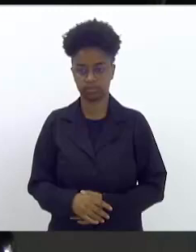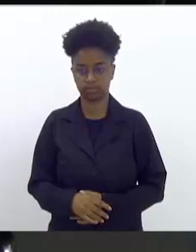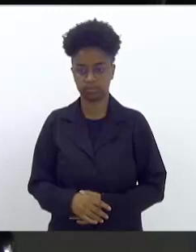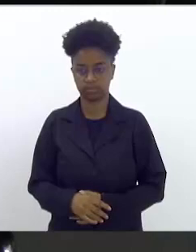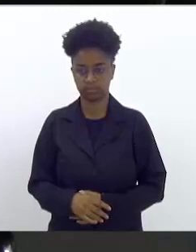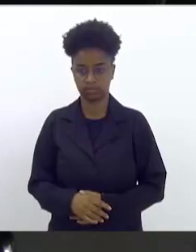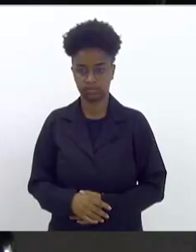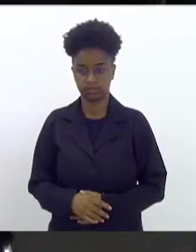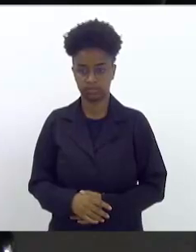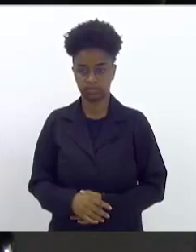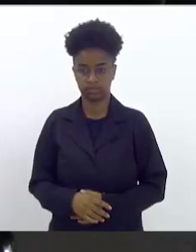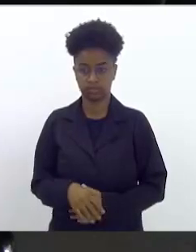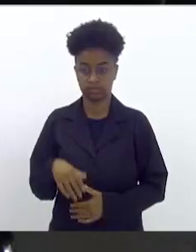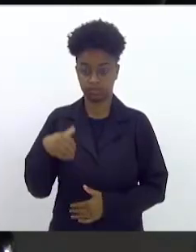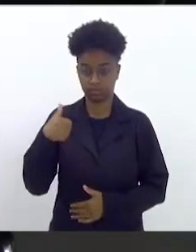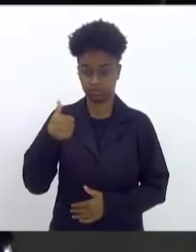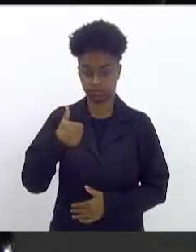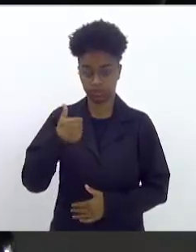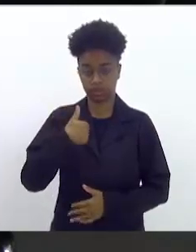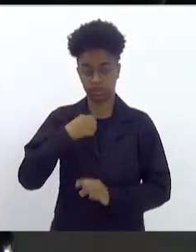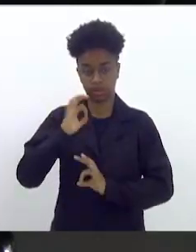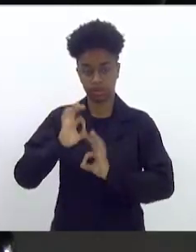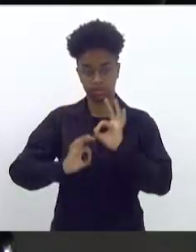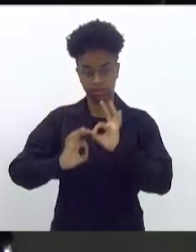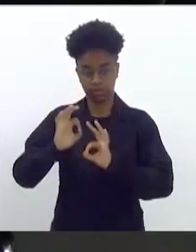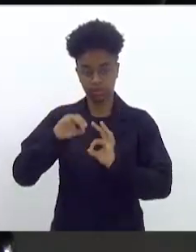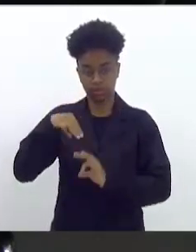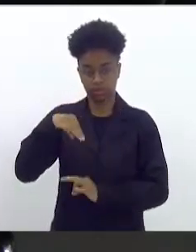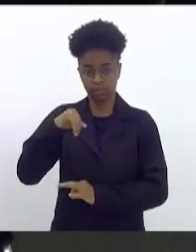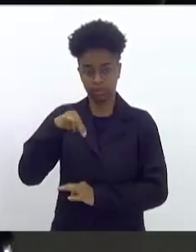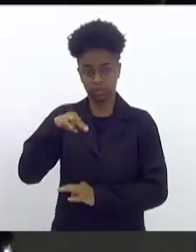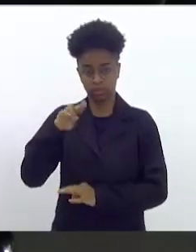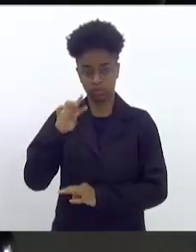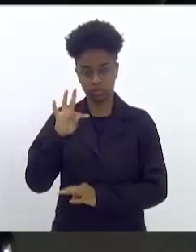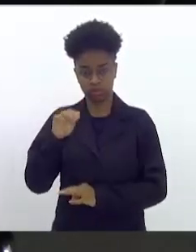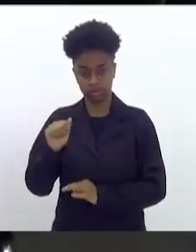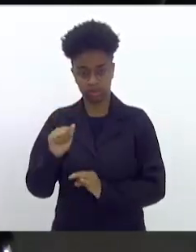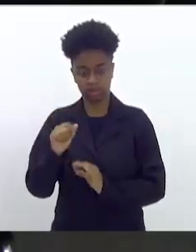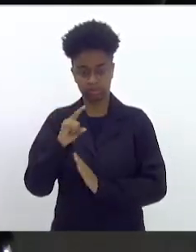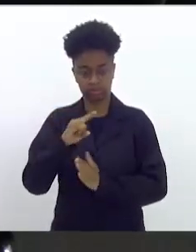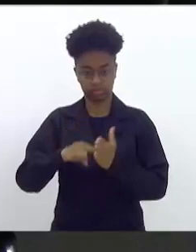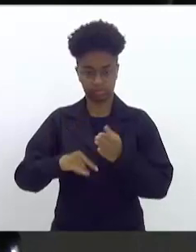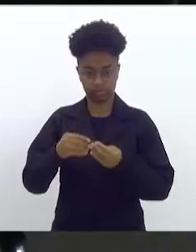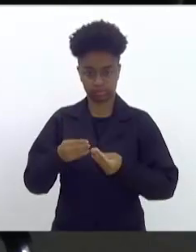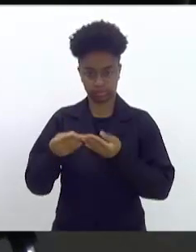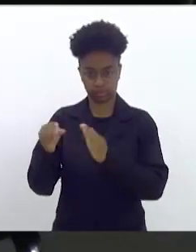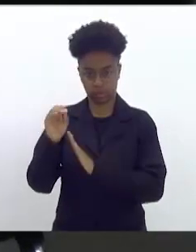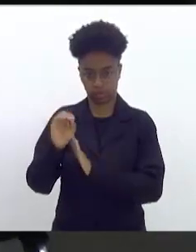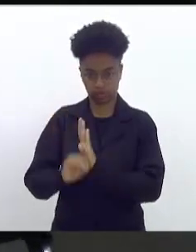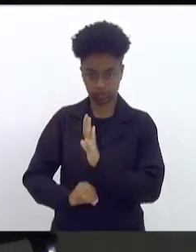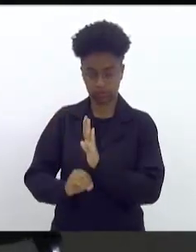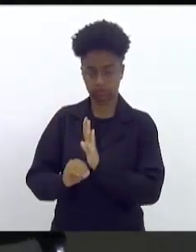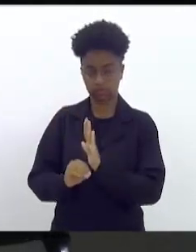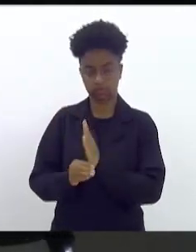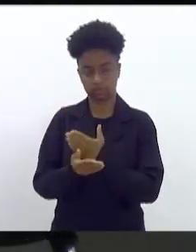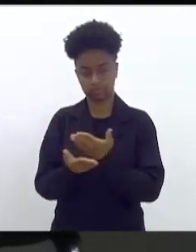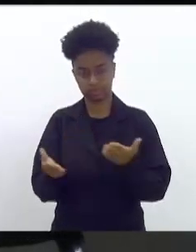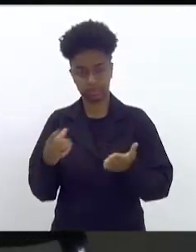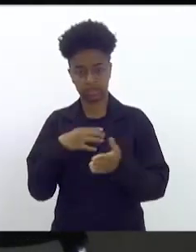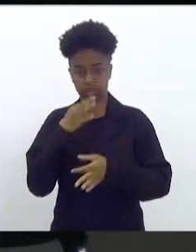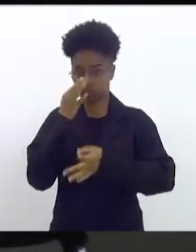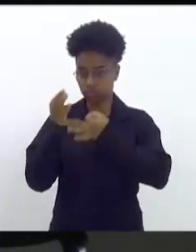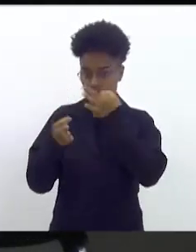Primeiro, tinha preparado aqui uma minuta de ofício para Vossa Excelência, com algumas